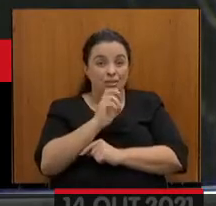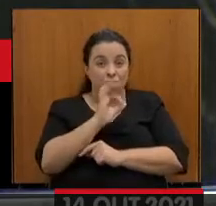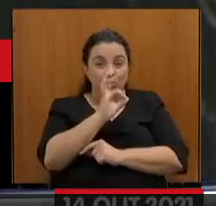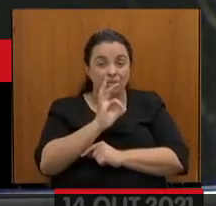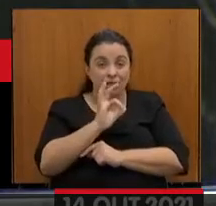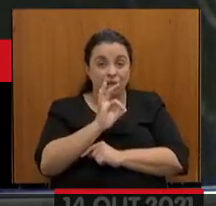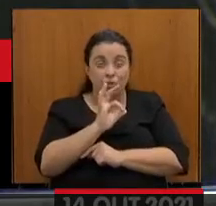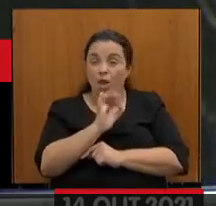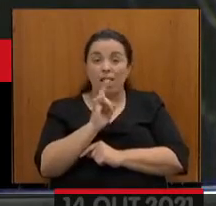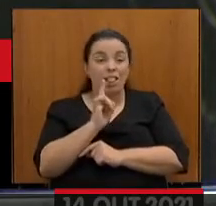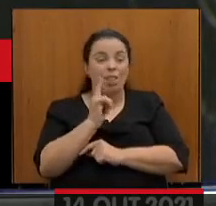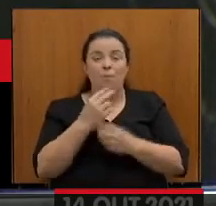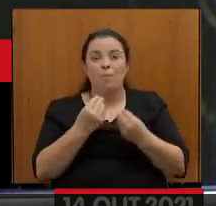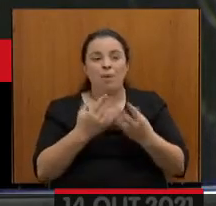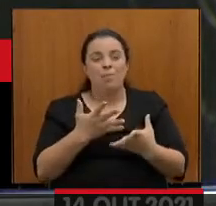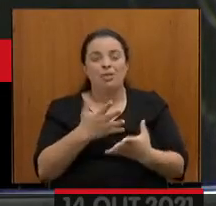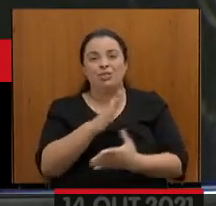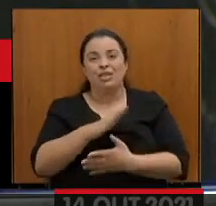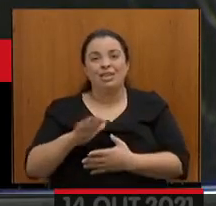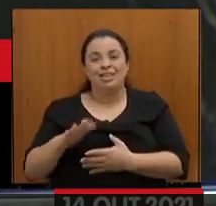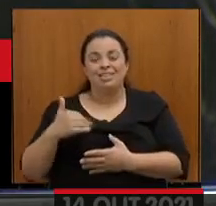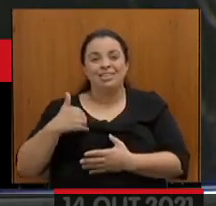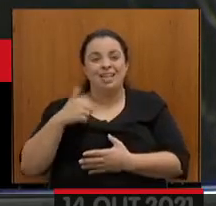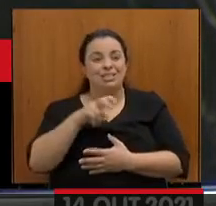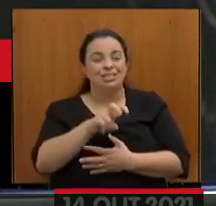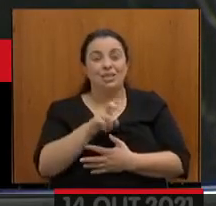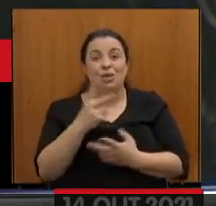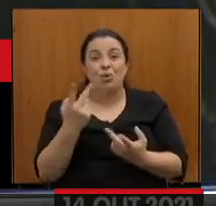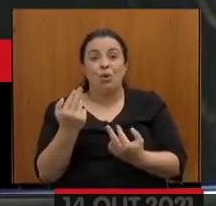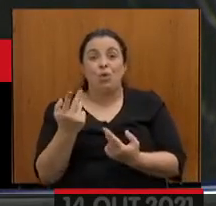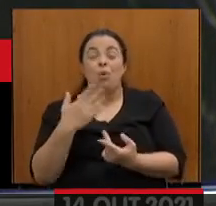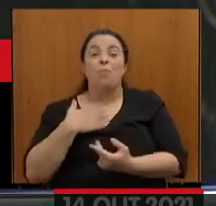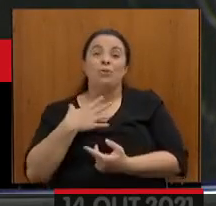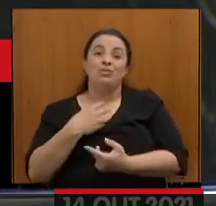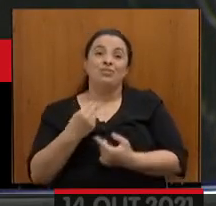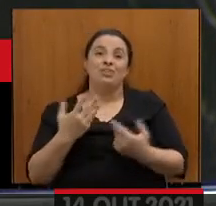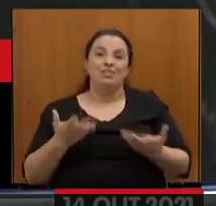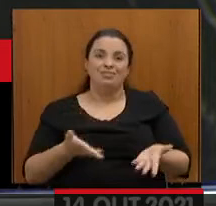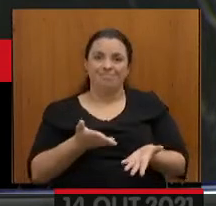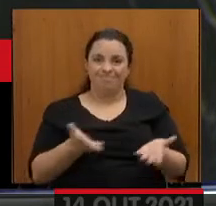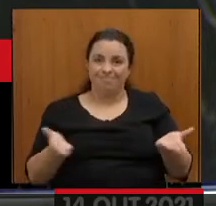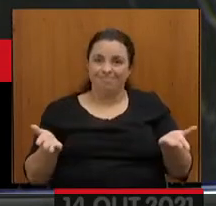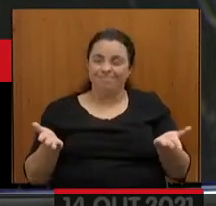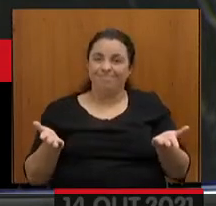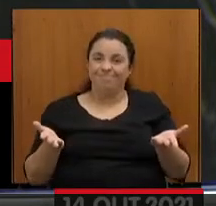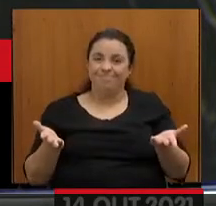séria. E são mortes evitáveis, como as técnicas aqui